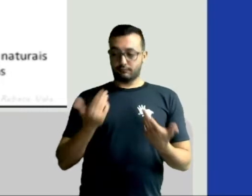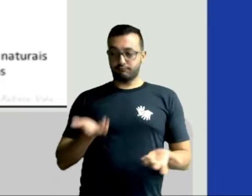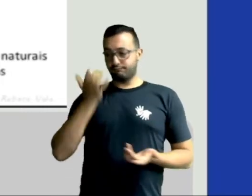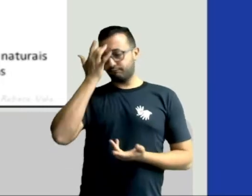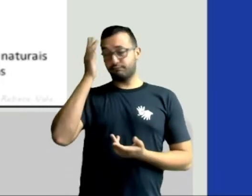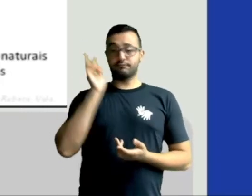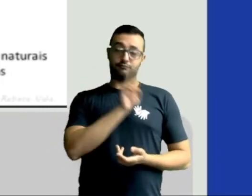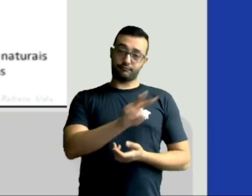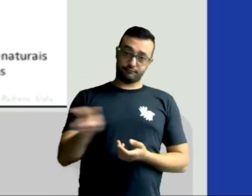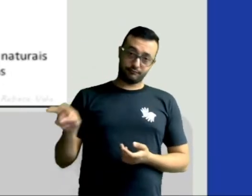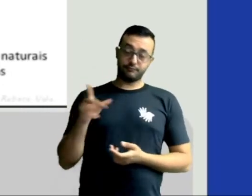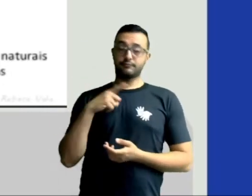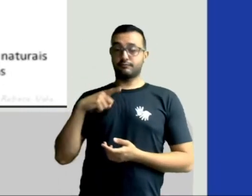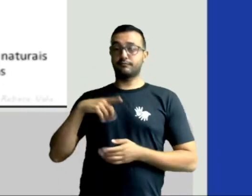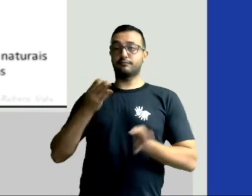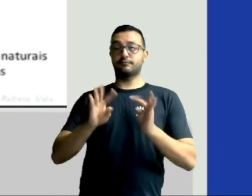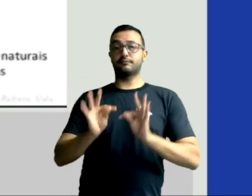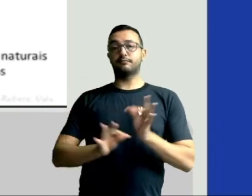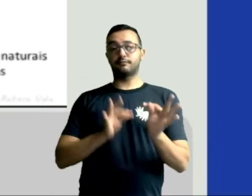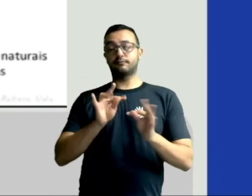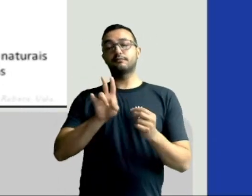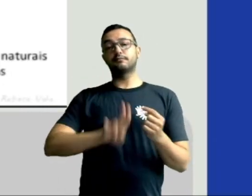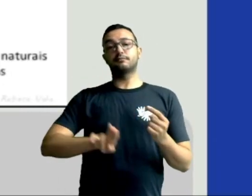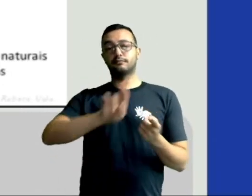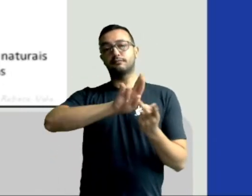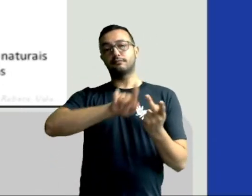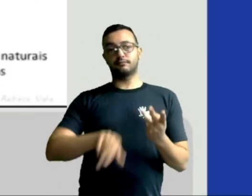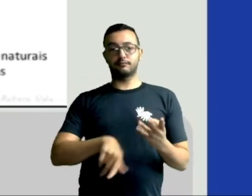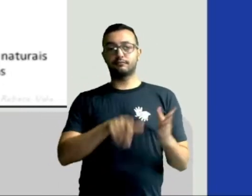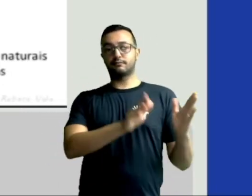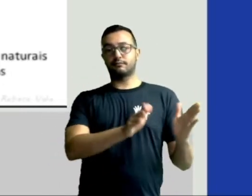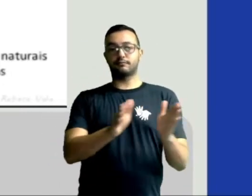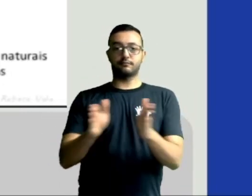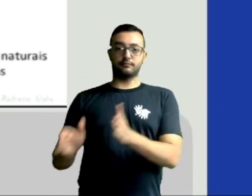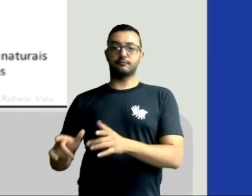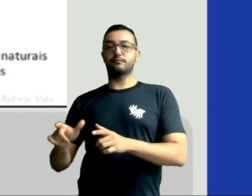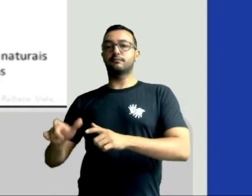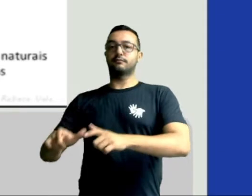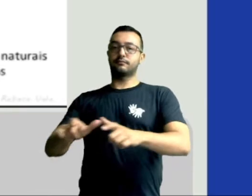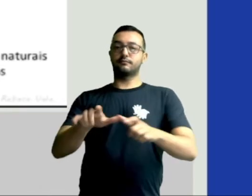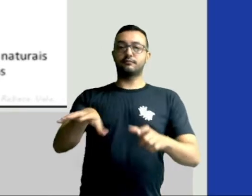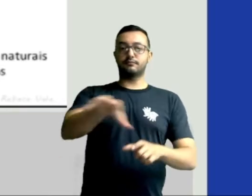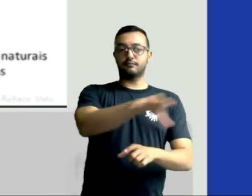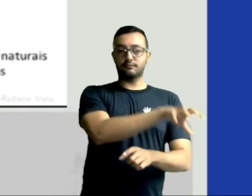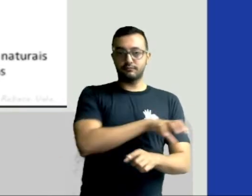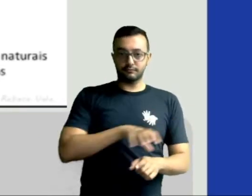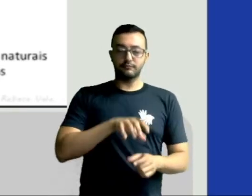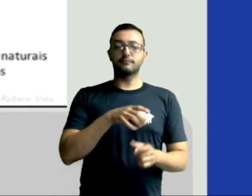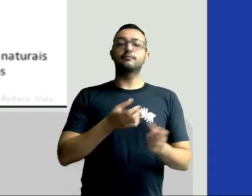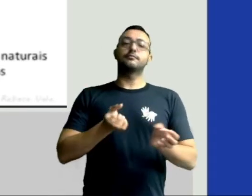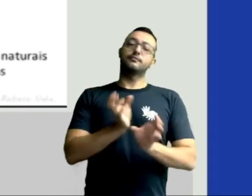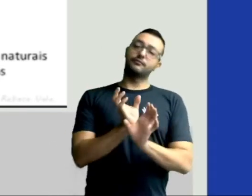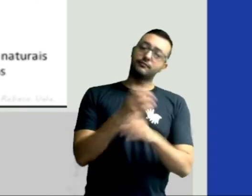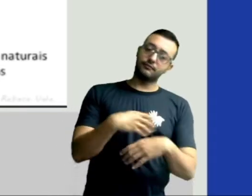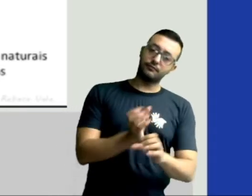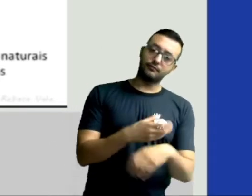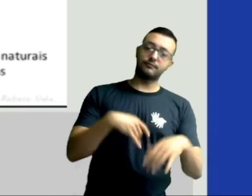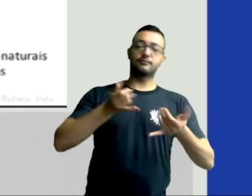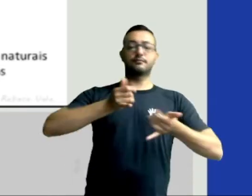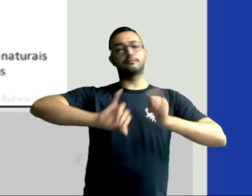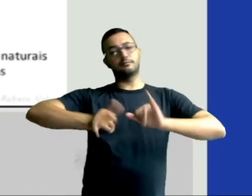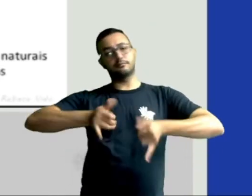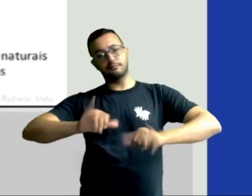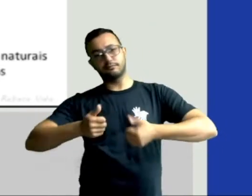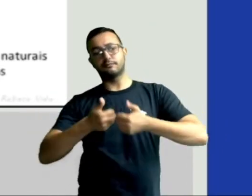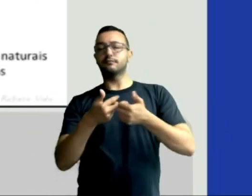que a biotecnologia ela utiliza-se de vários conhecimentos de várias áreas, seja da biologia, seja da engenharia, seja da química